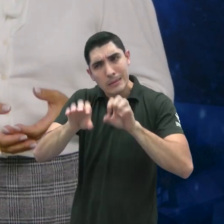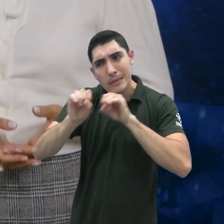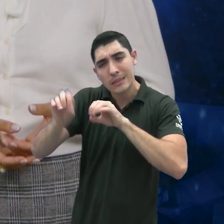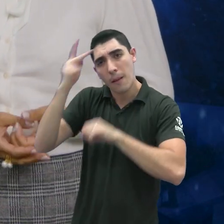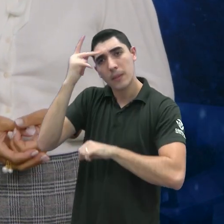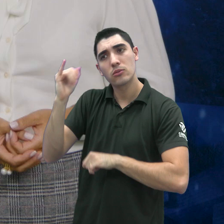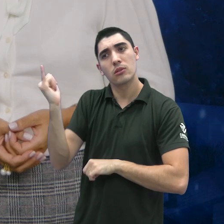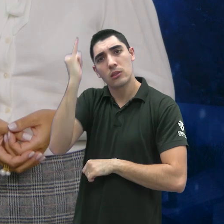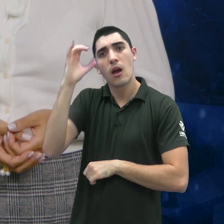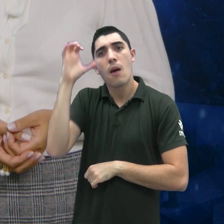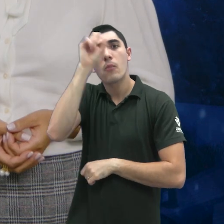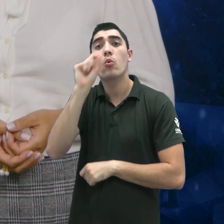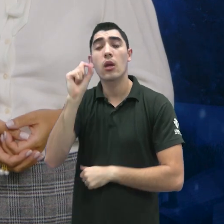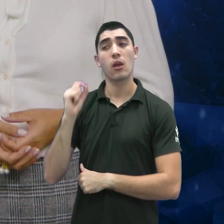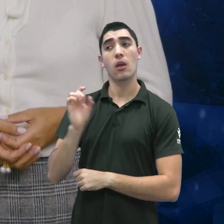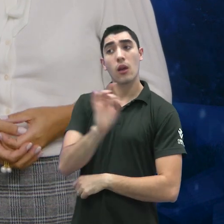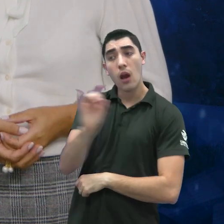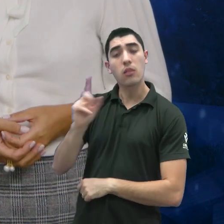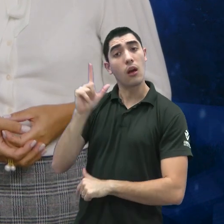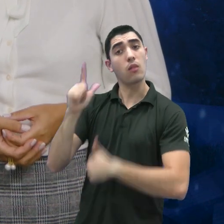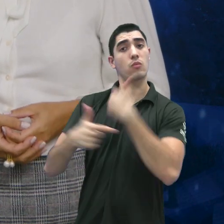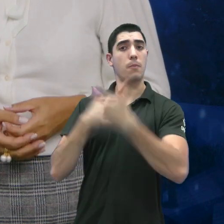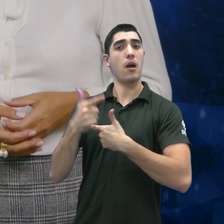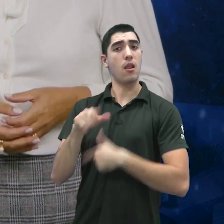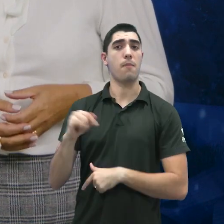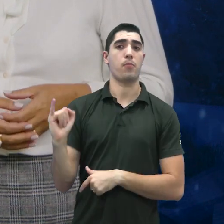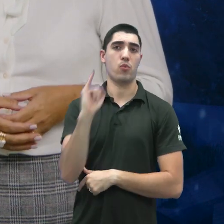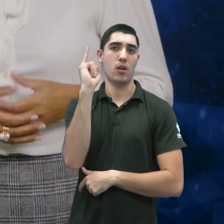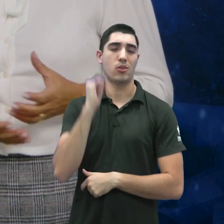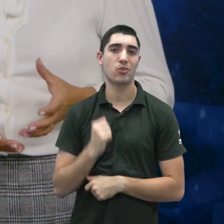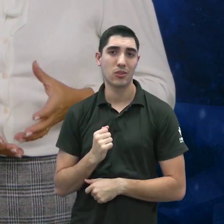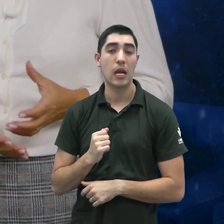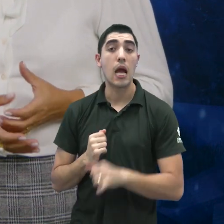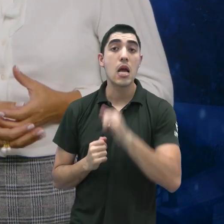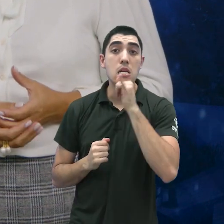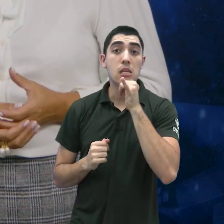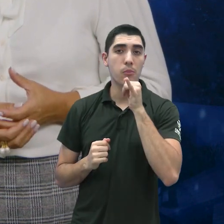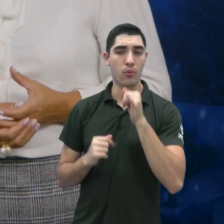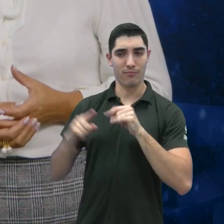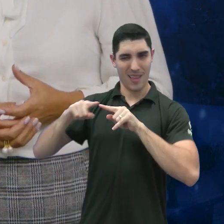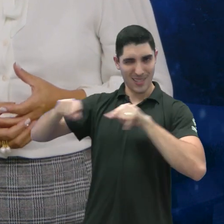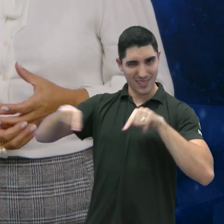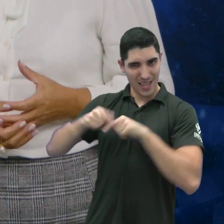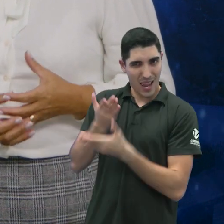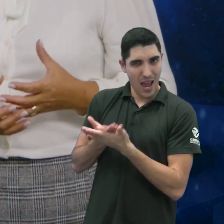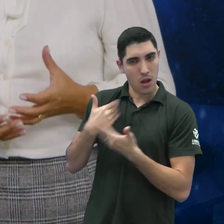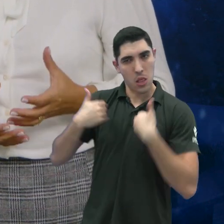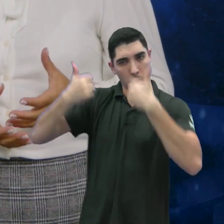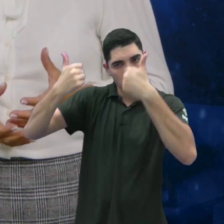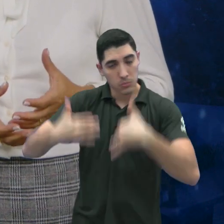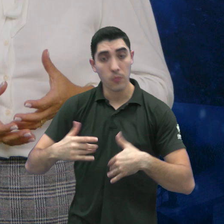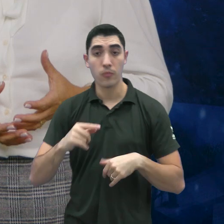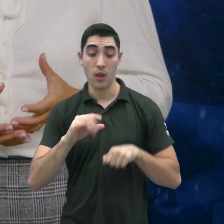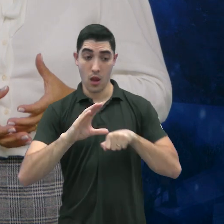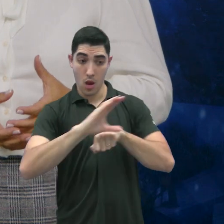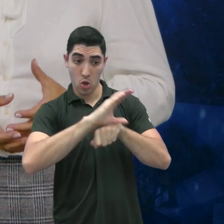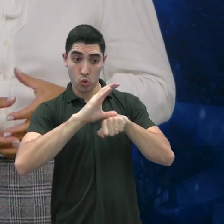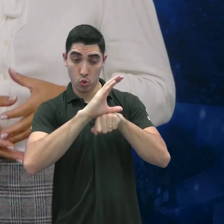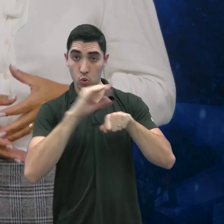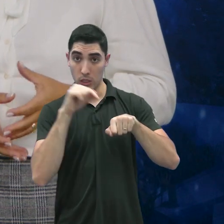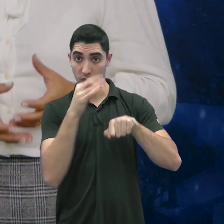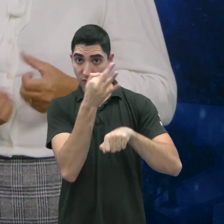valor do trabalho humano, né? Eu sempre falo assim, comento muito isso em sala de aula, que a Constituição